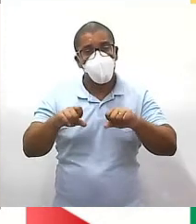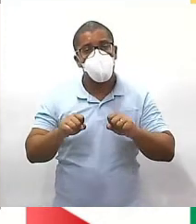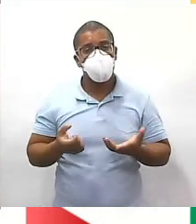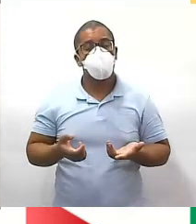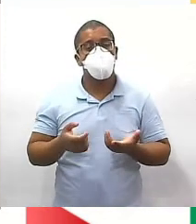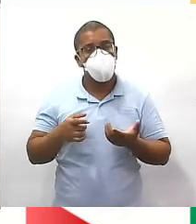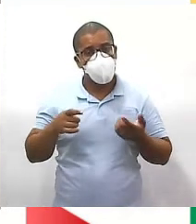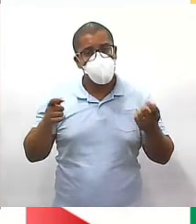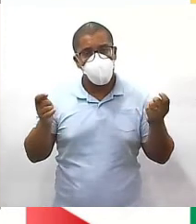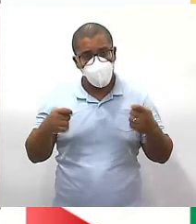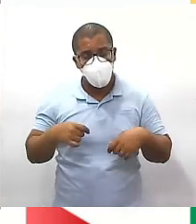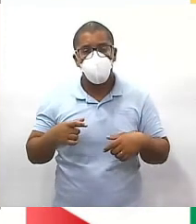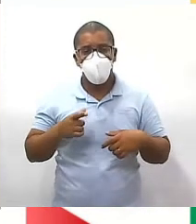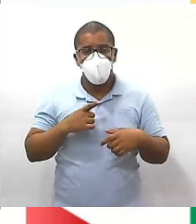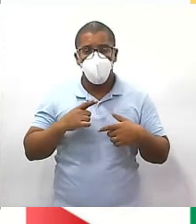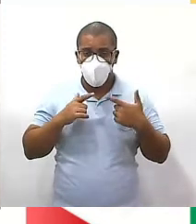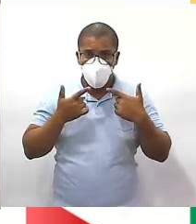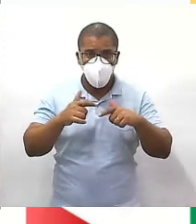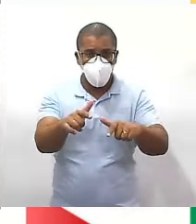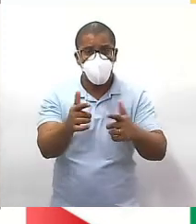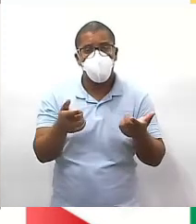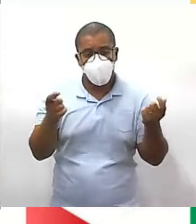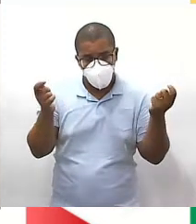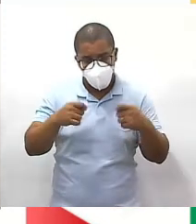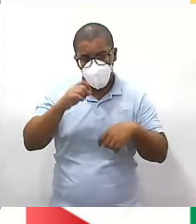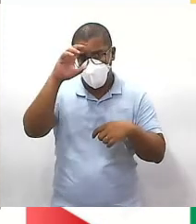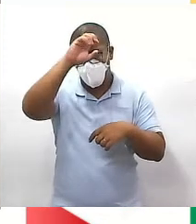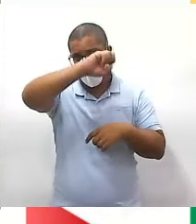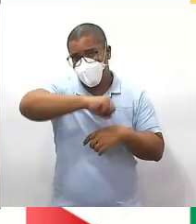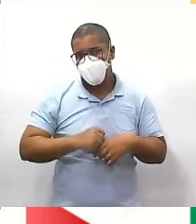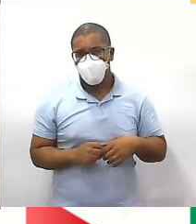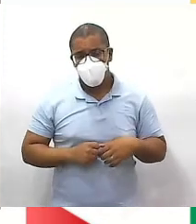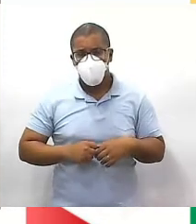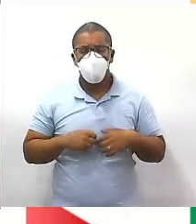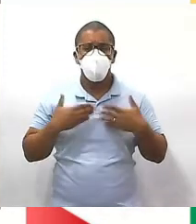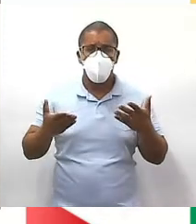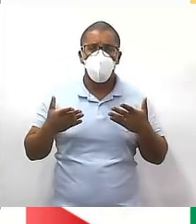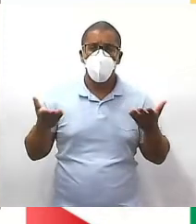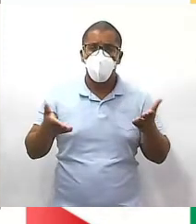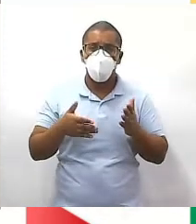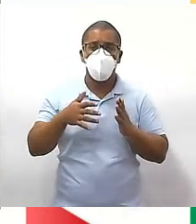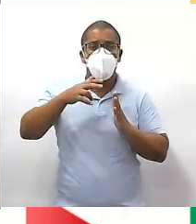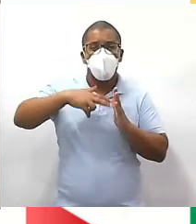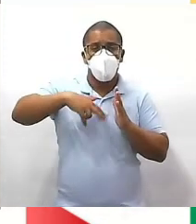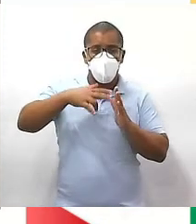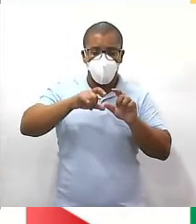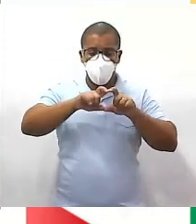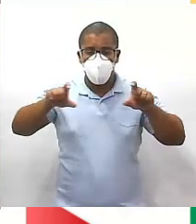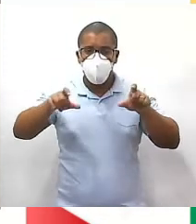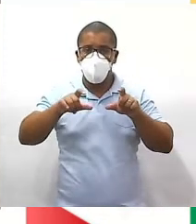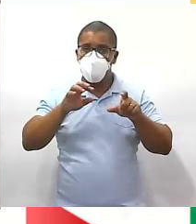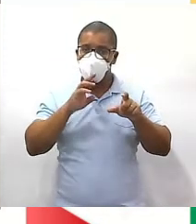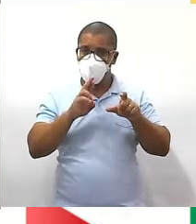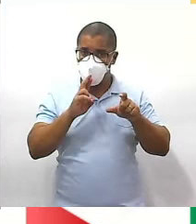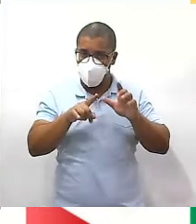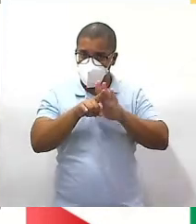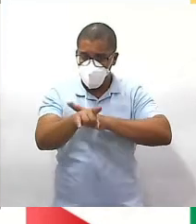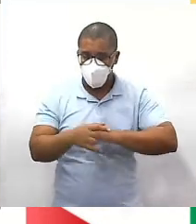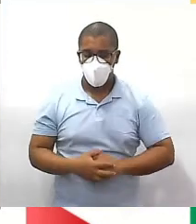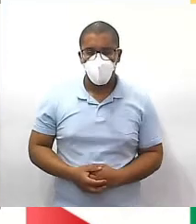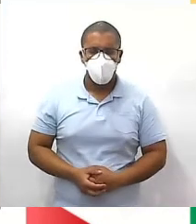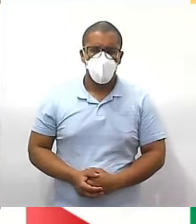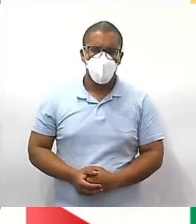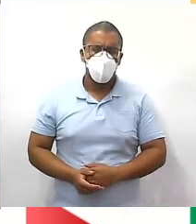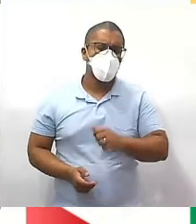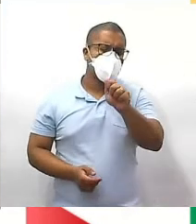dica aí para você, professor. Ó, primeira questão, leia a tirinha e resolva as questões. Item A. Quantas figuras